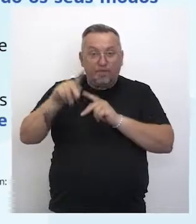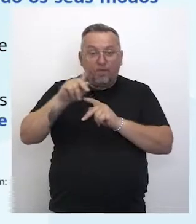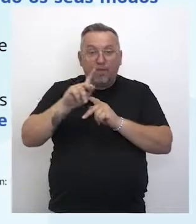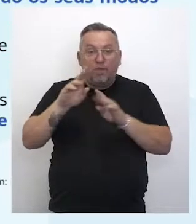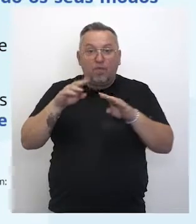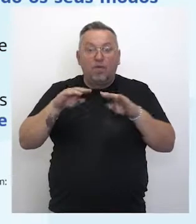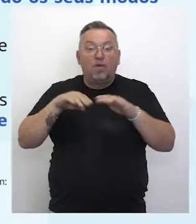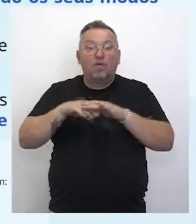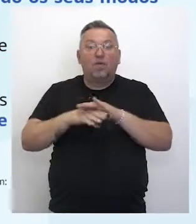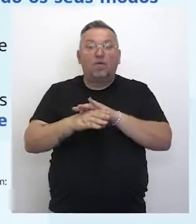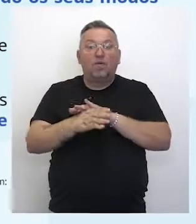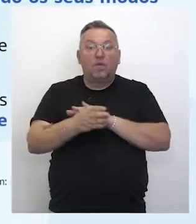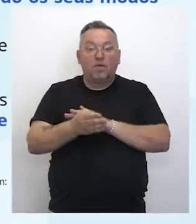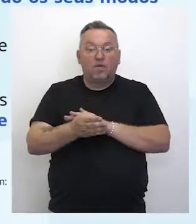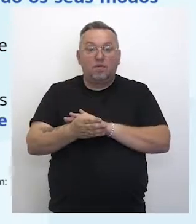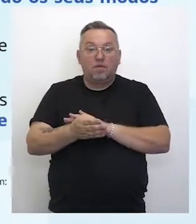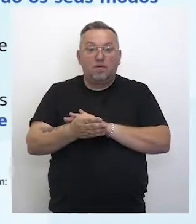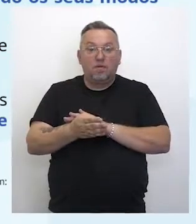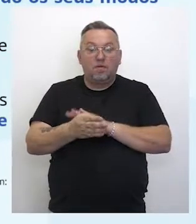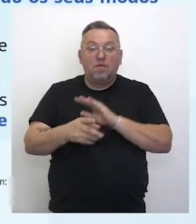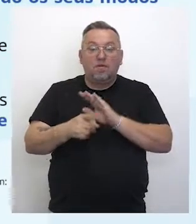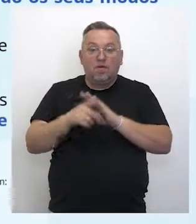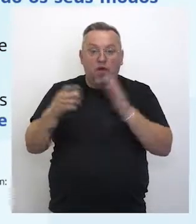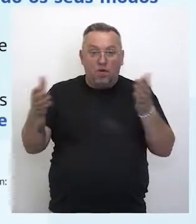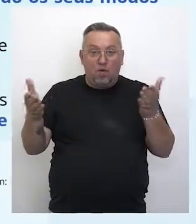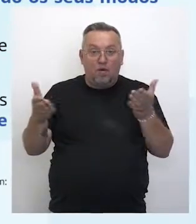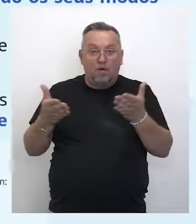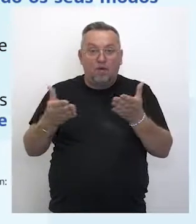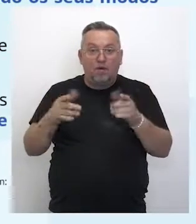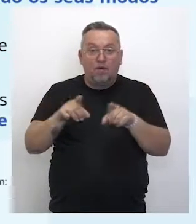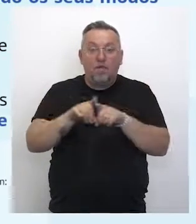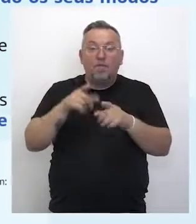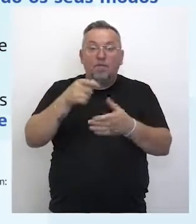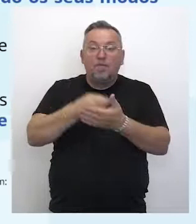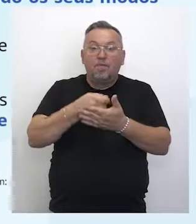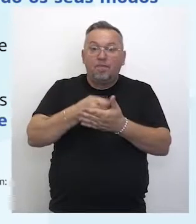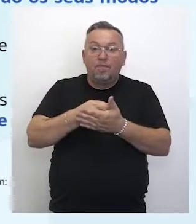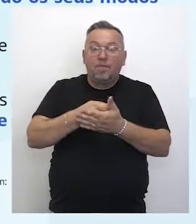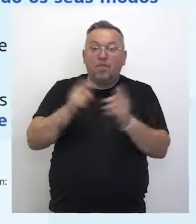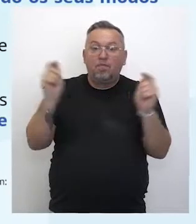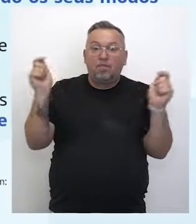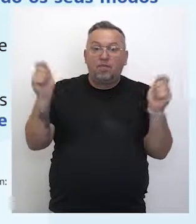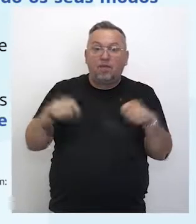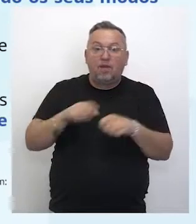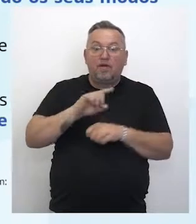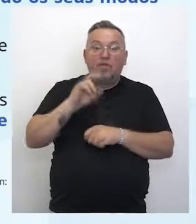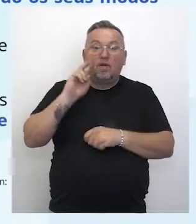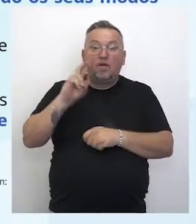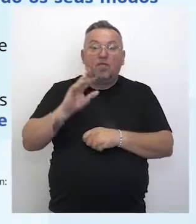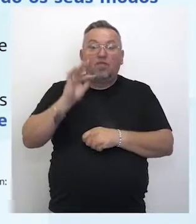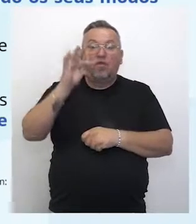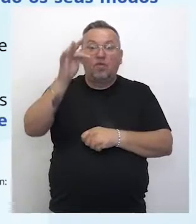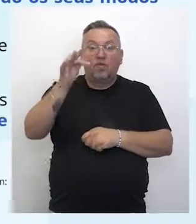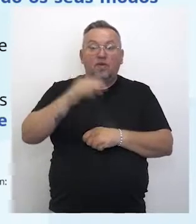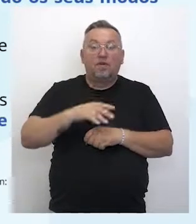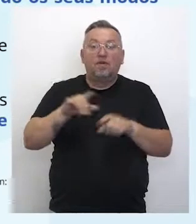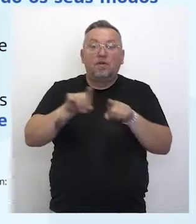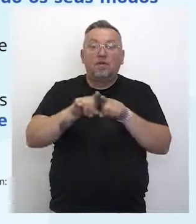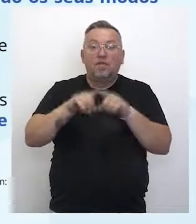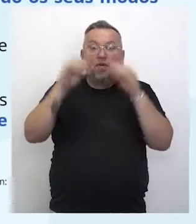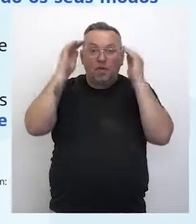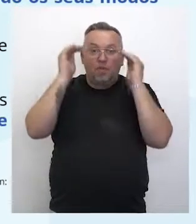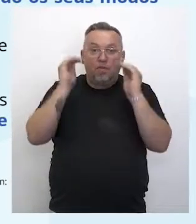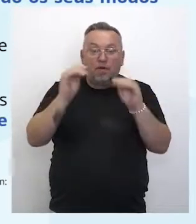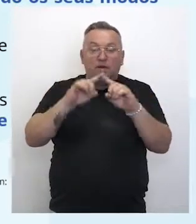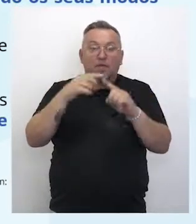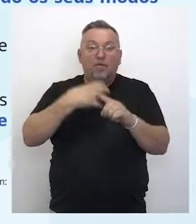e comunidades tradicionais nas gerações atuais, garantindo as mesmas possibilidades para as gerações futuras e respeitando os